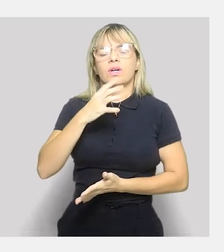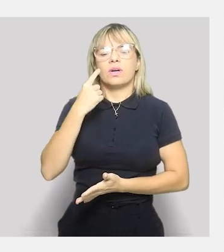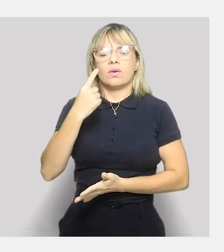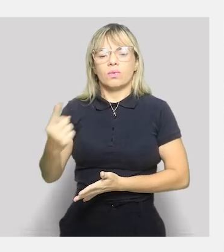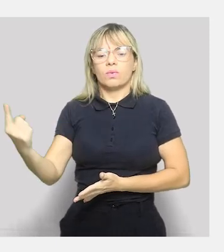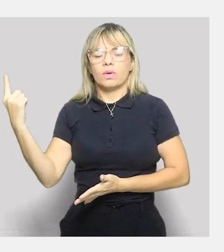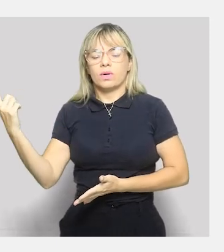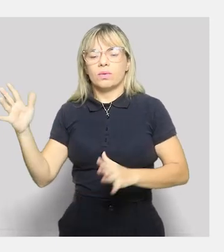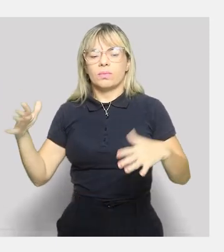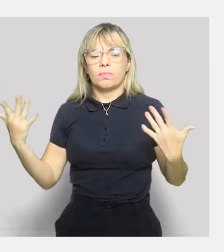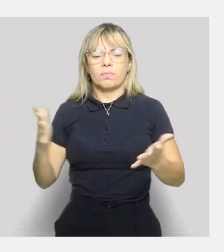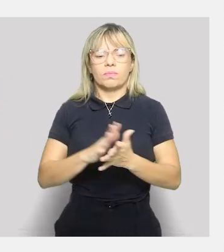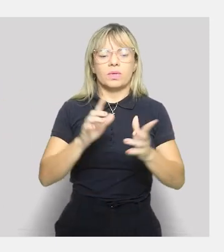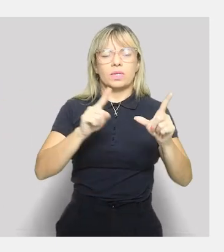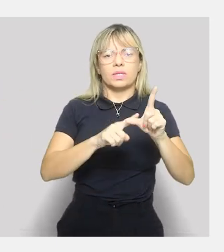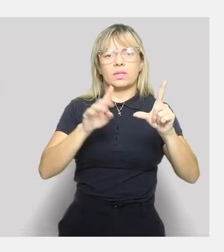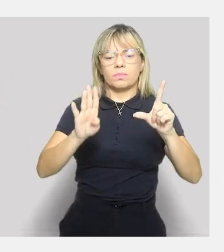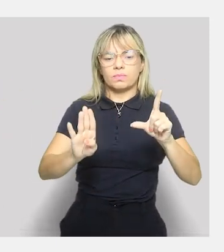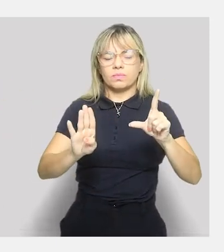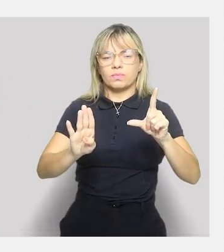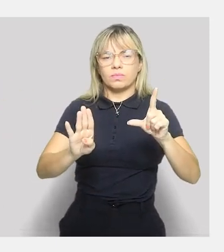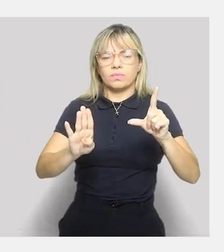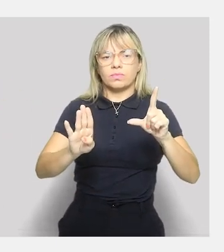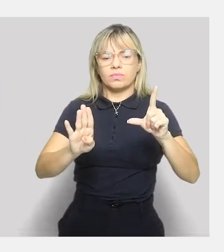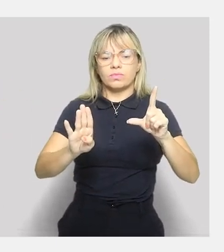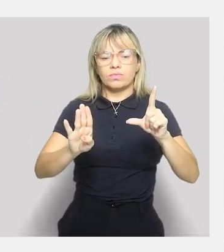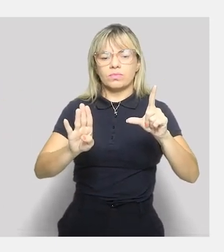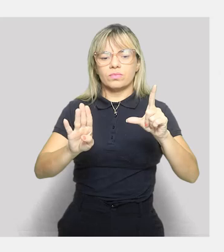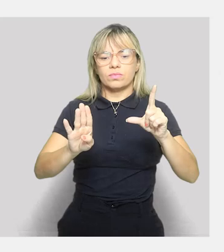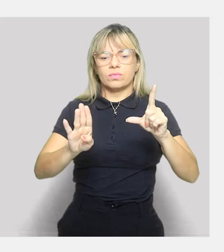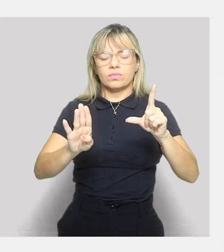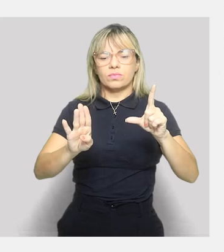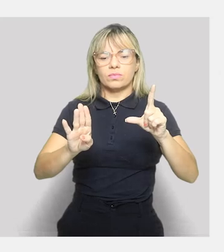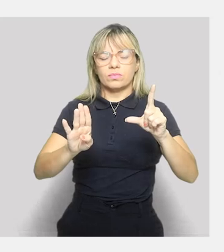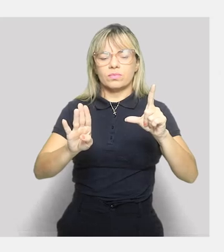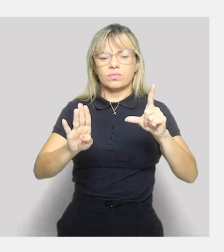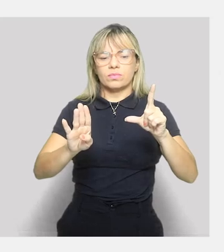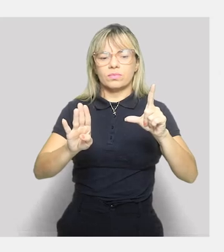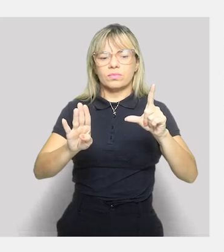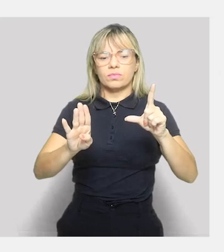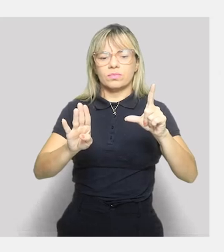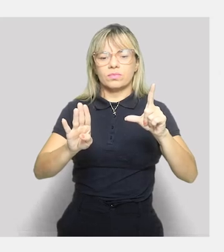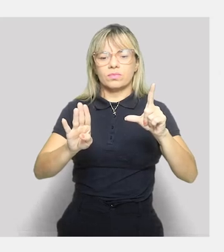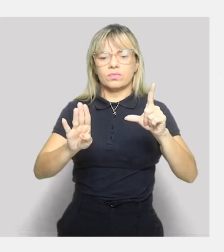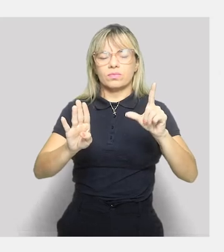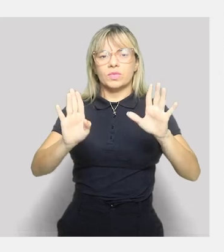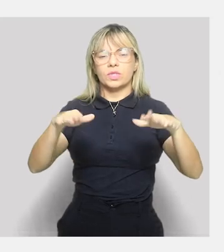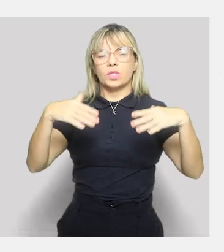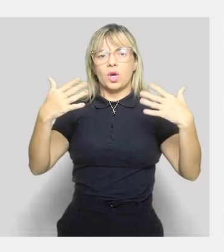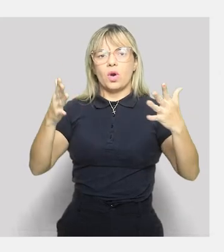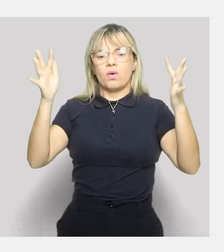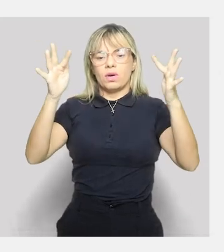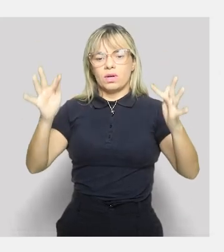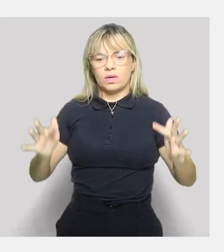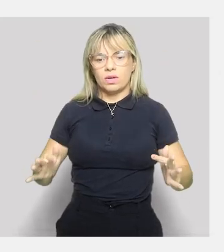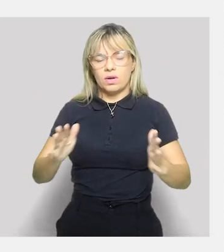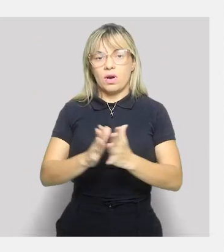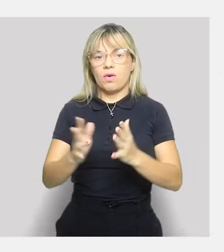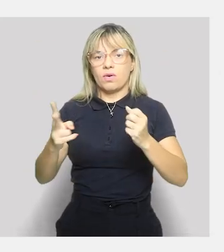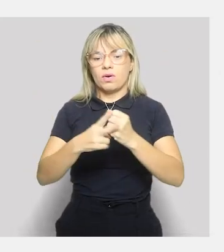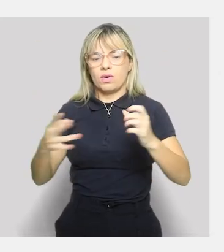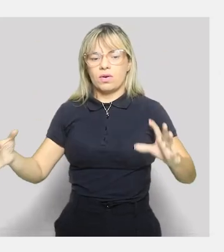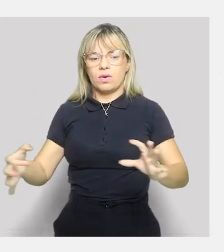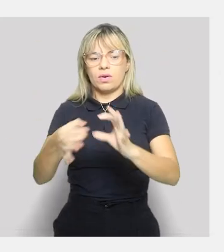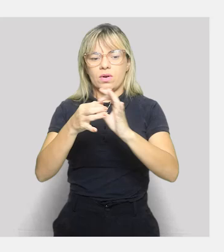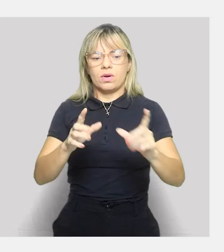reconhece algo. As pessoas que fizeram a cirurgia estão felizes. Na letra B, estamos diante de um verbo de ligação, né, gente?